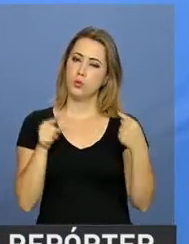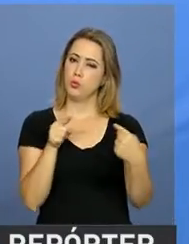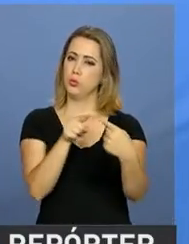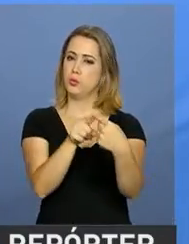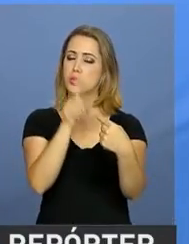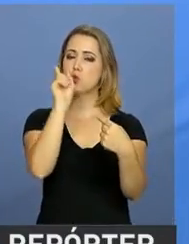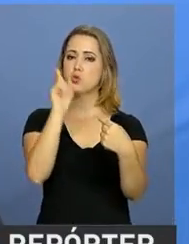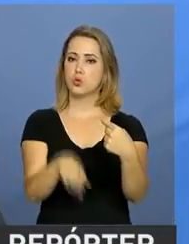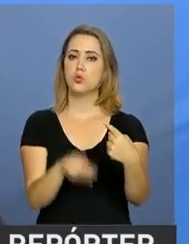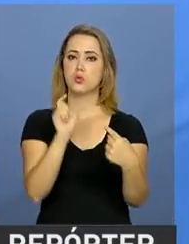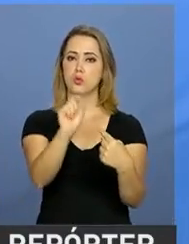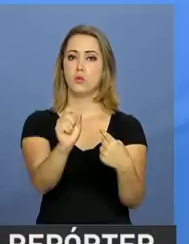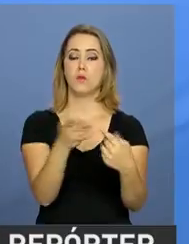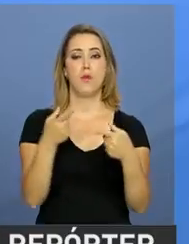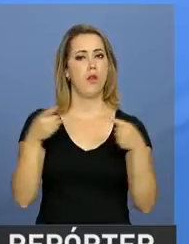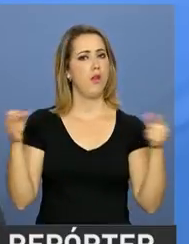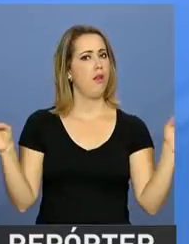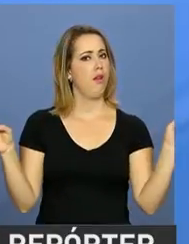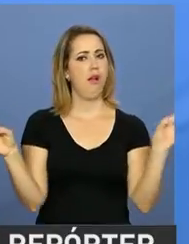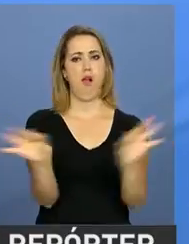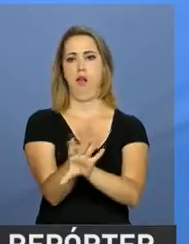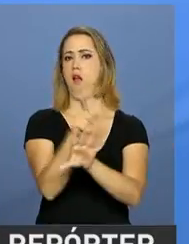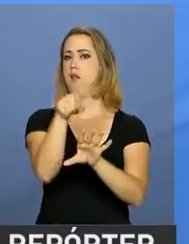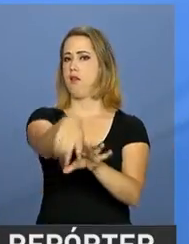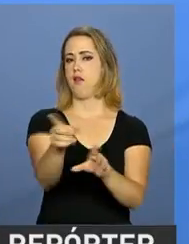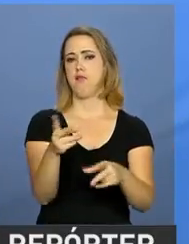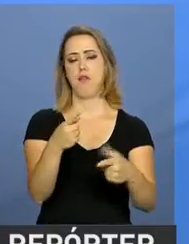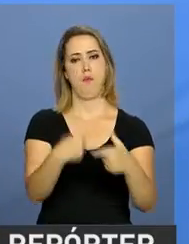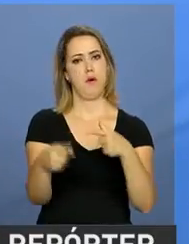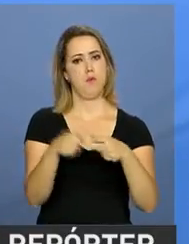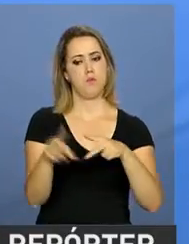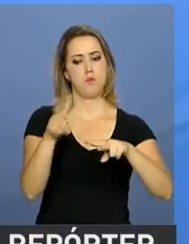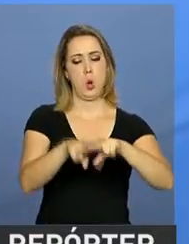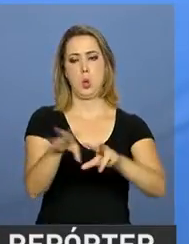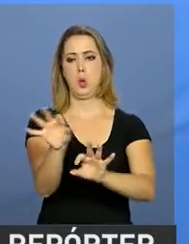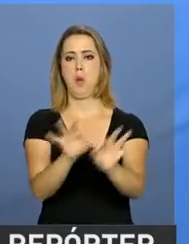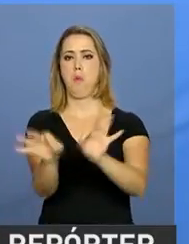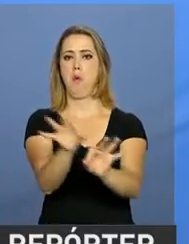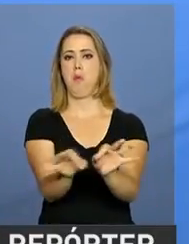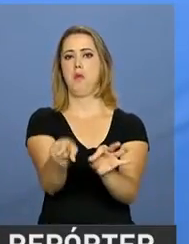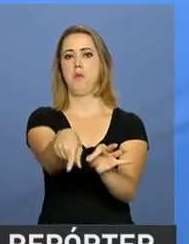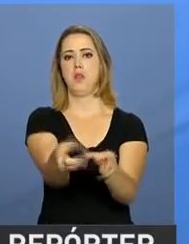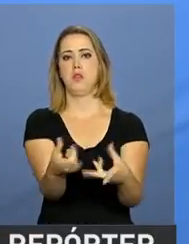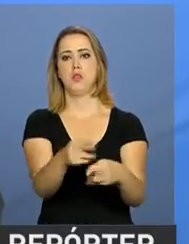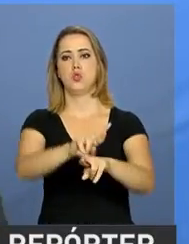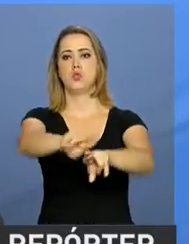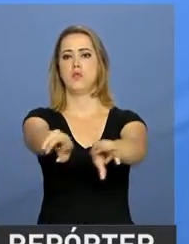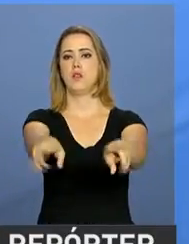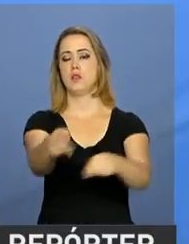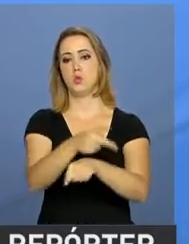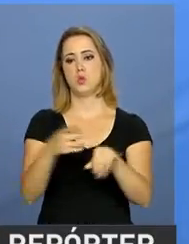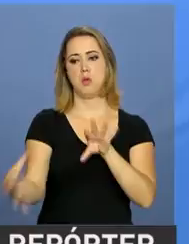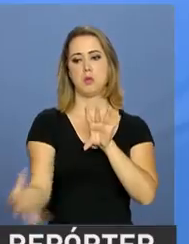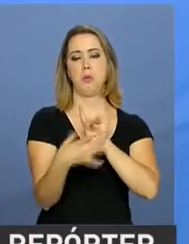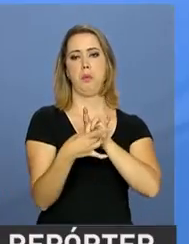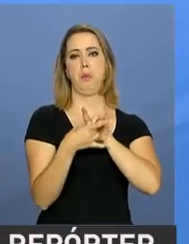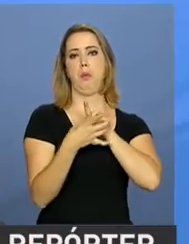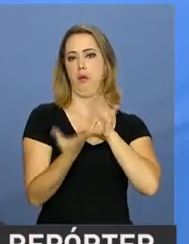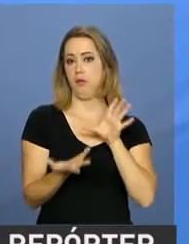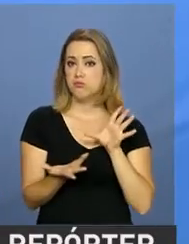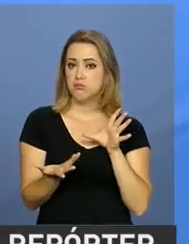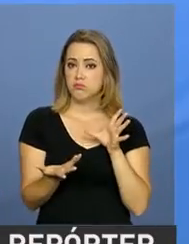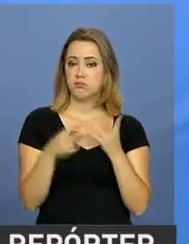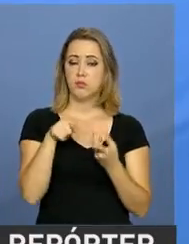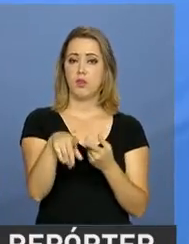é com o combate integrado à criminalidade organizada transnacional em especial a